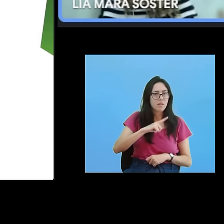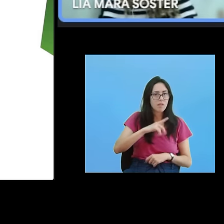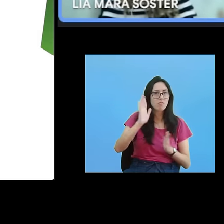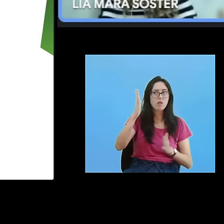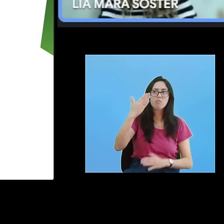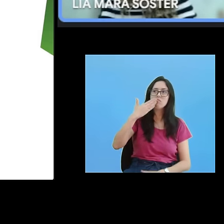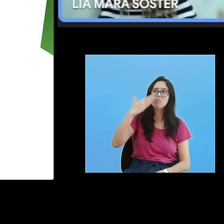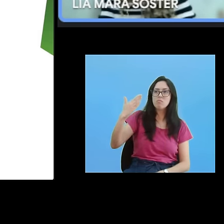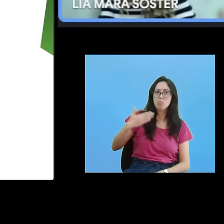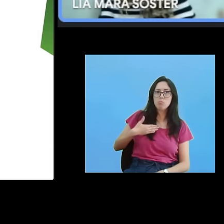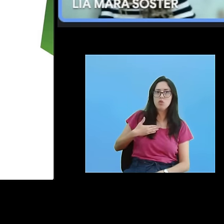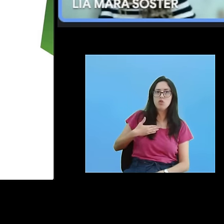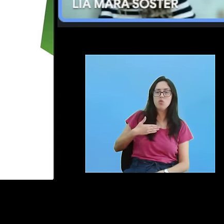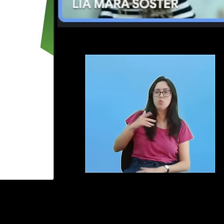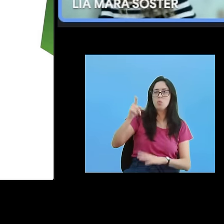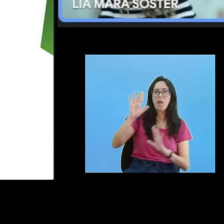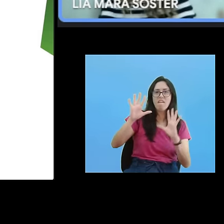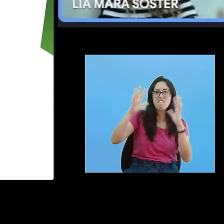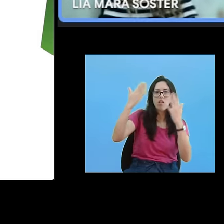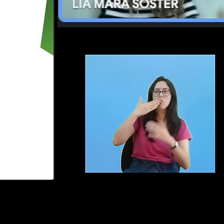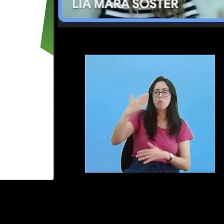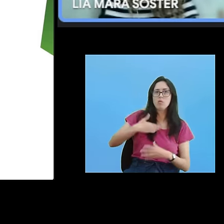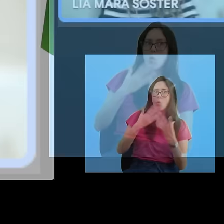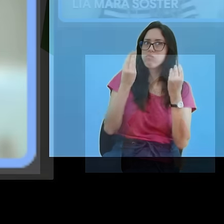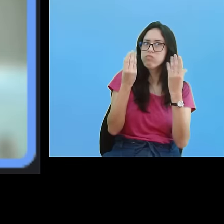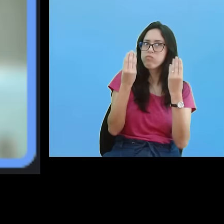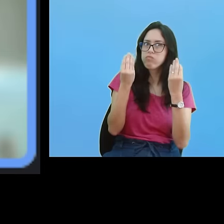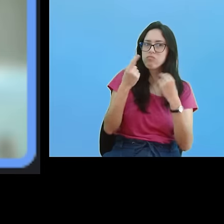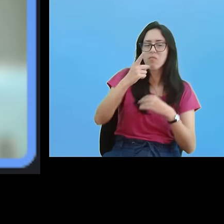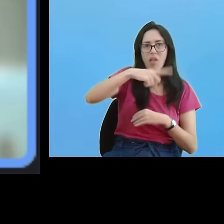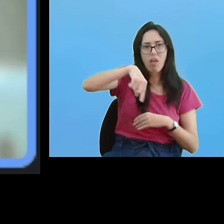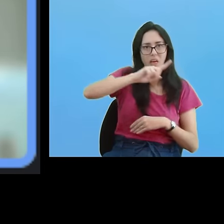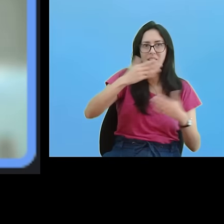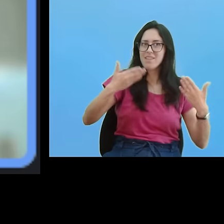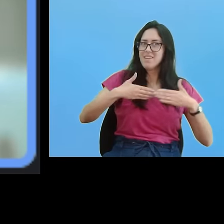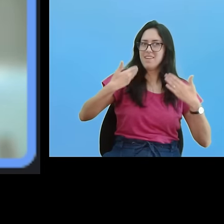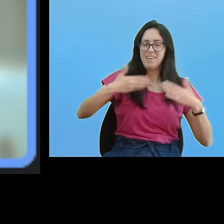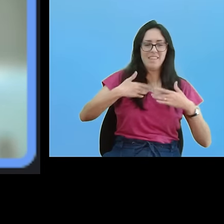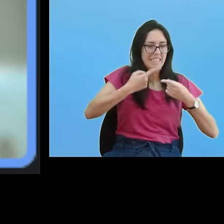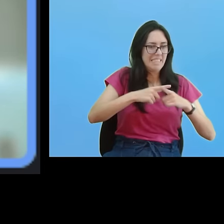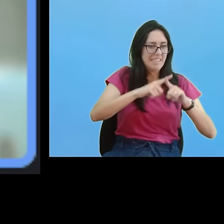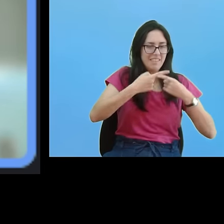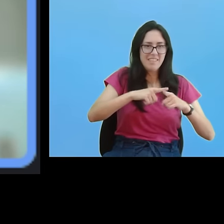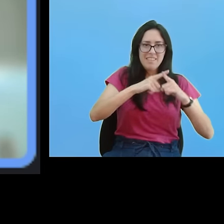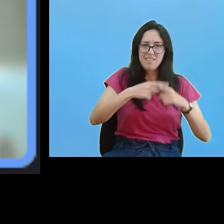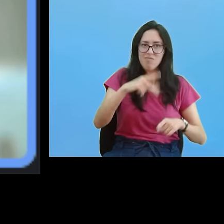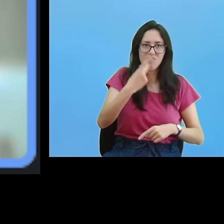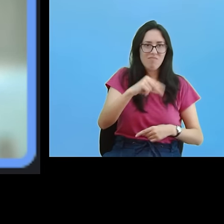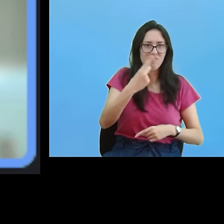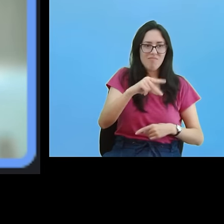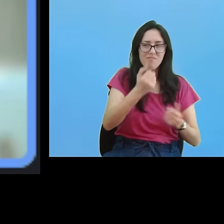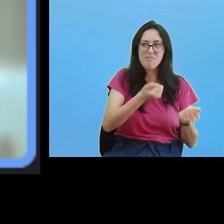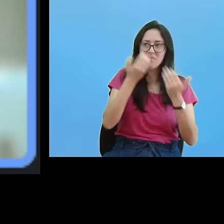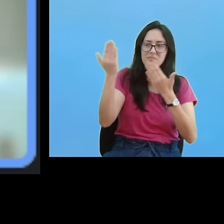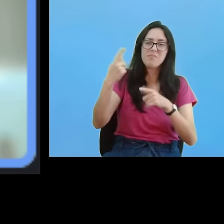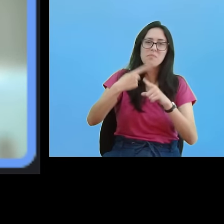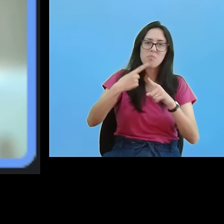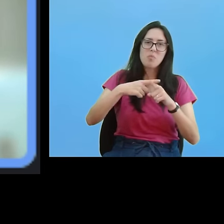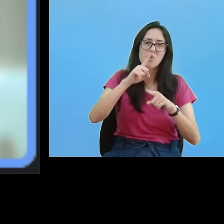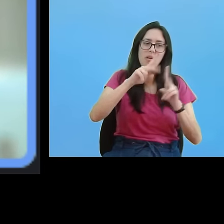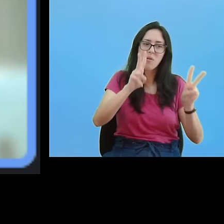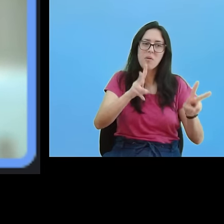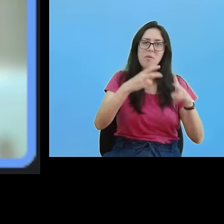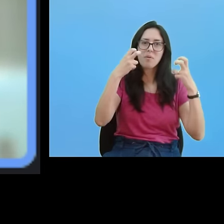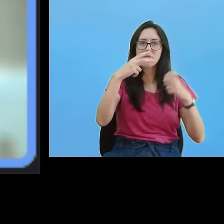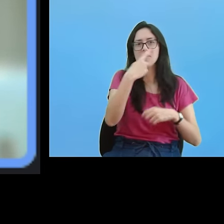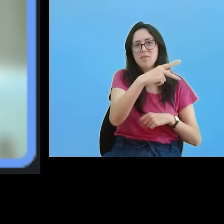bem expressiva para um evento, e que elas produziram com muita alegria, porque assim também elas têm o reconhecimento do seu produto, da